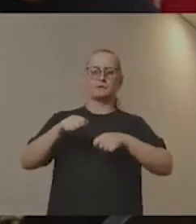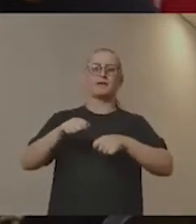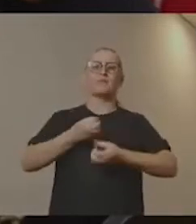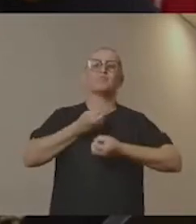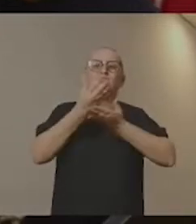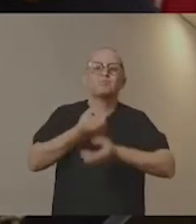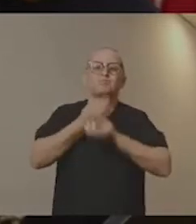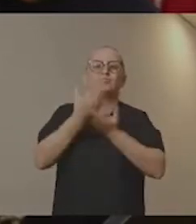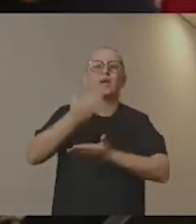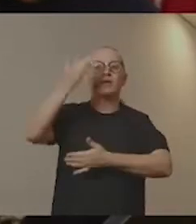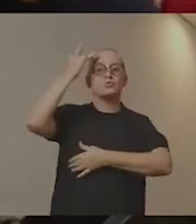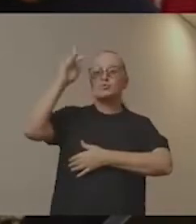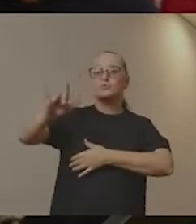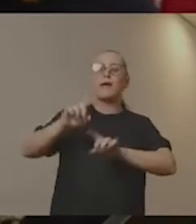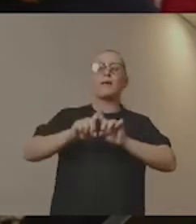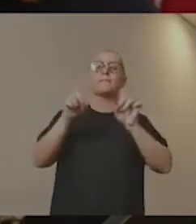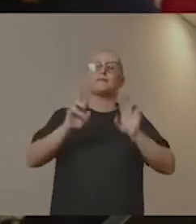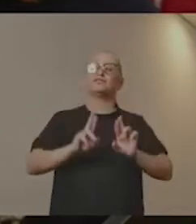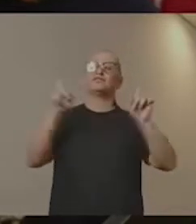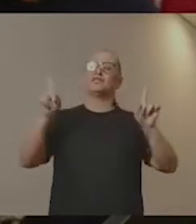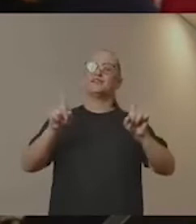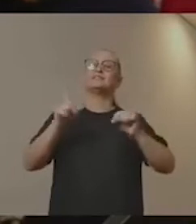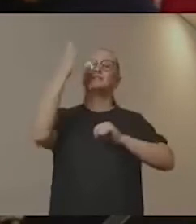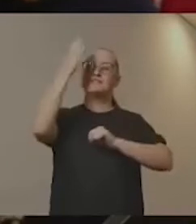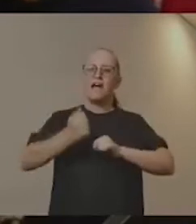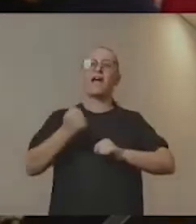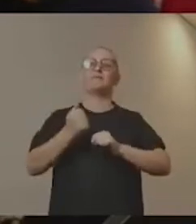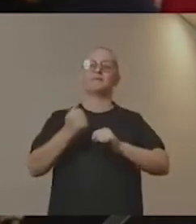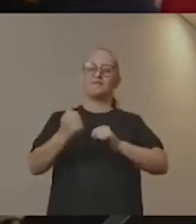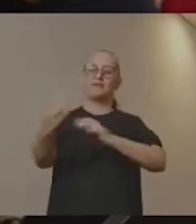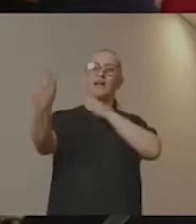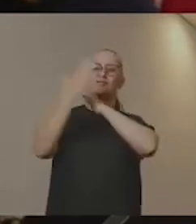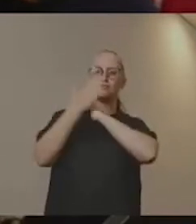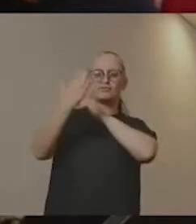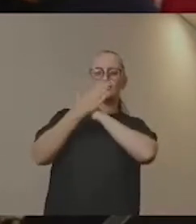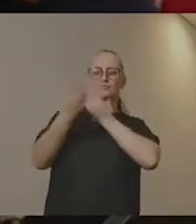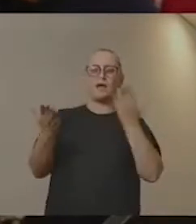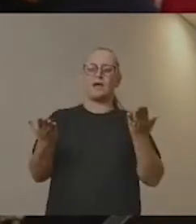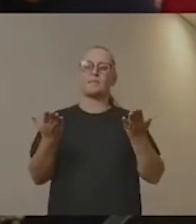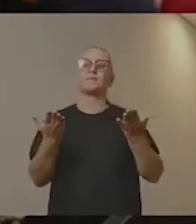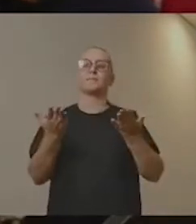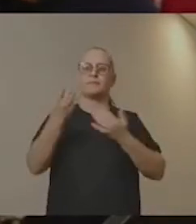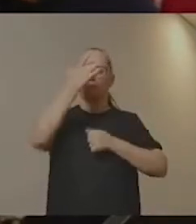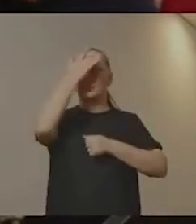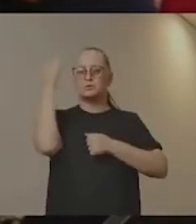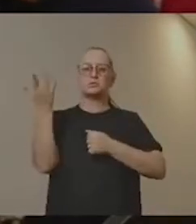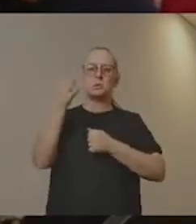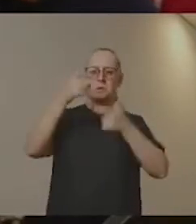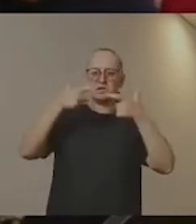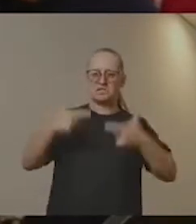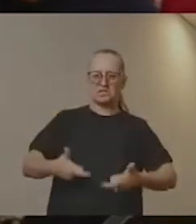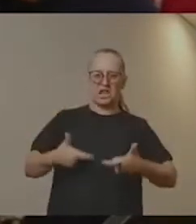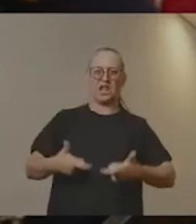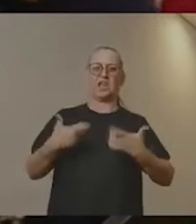encontrar. Manipulador, chato, birrento, bonzinho, crinqueiro, chorão, reduzir um ser infinito a um conceito pequeno é mais